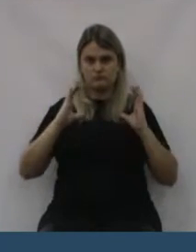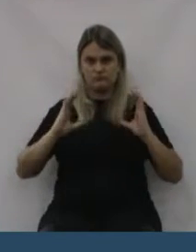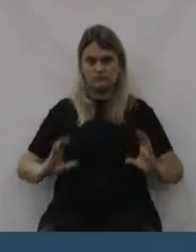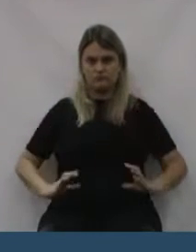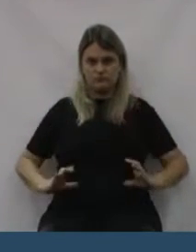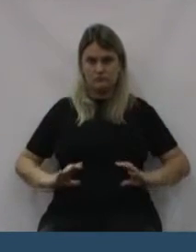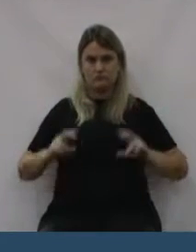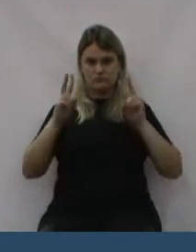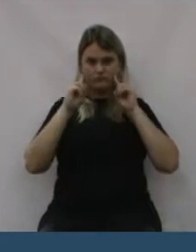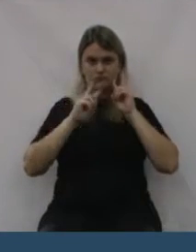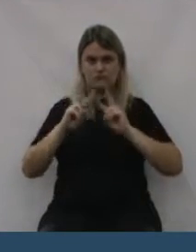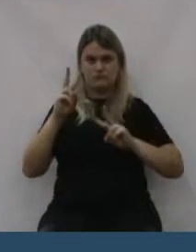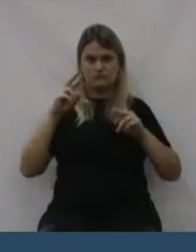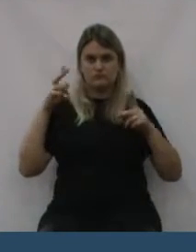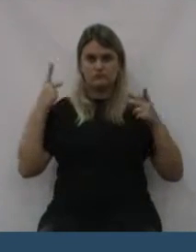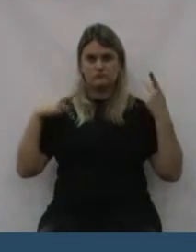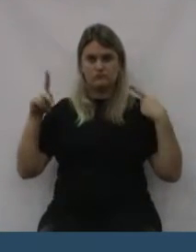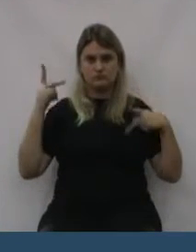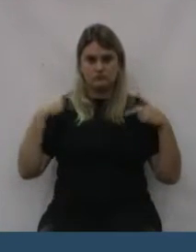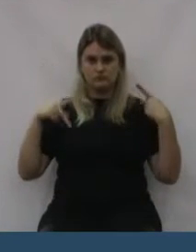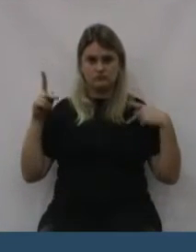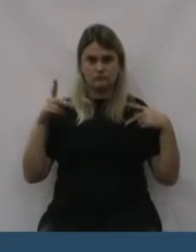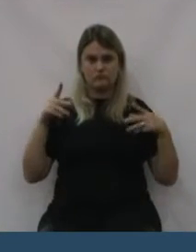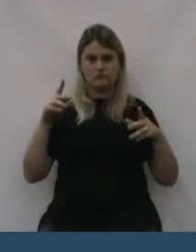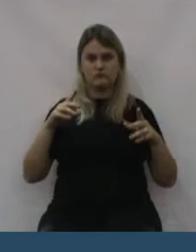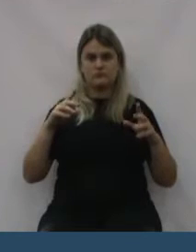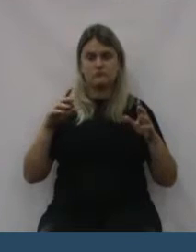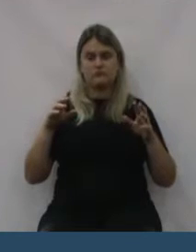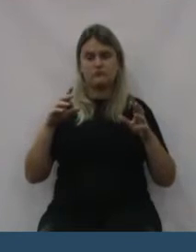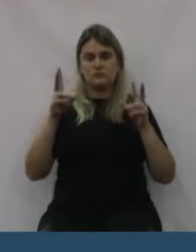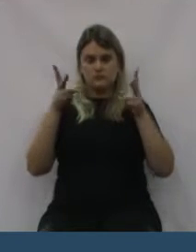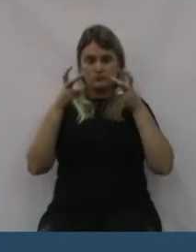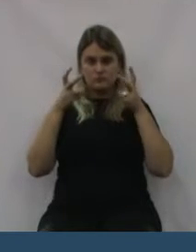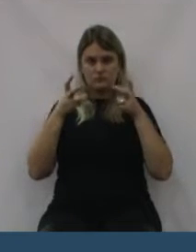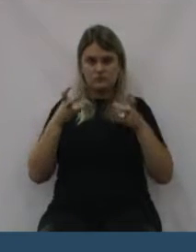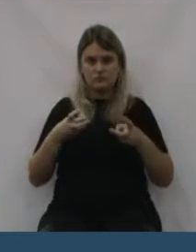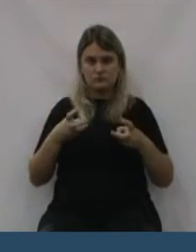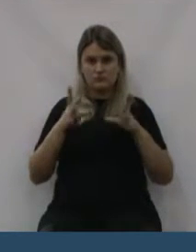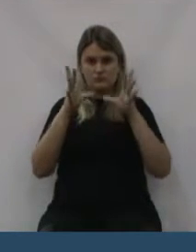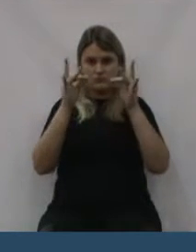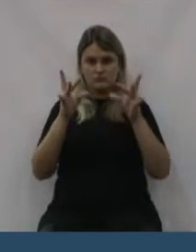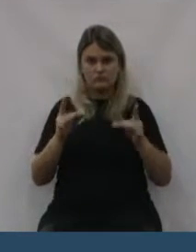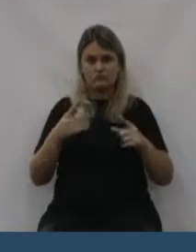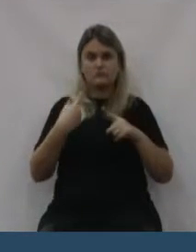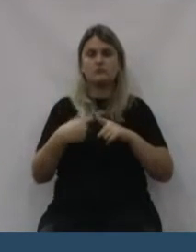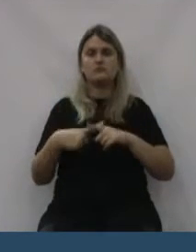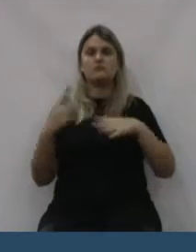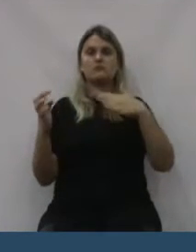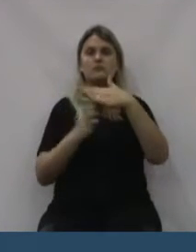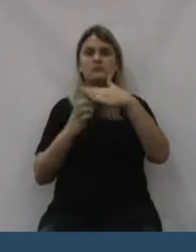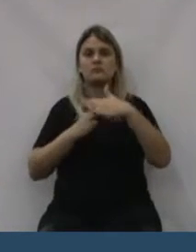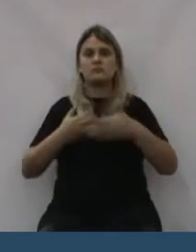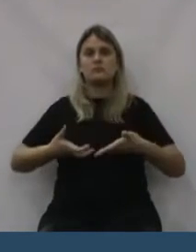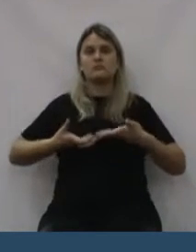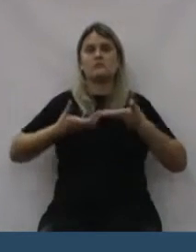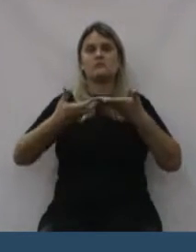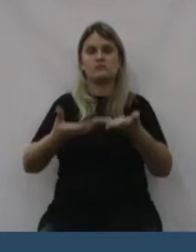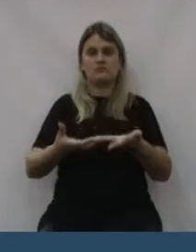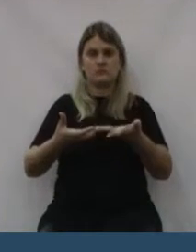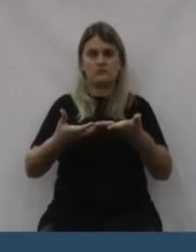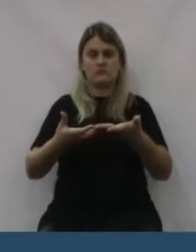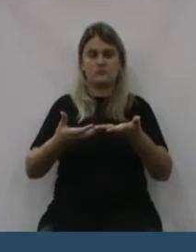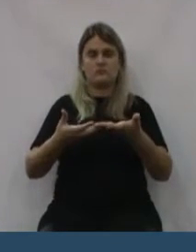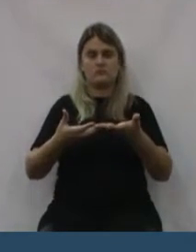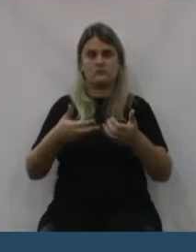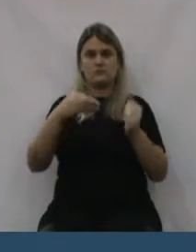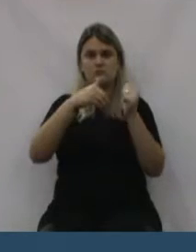Já entrei diversas vezes neste assunto. Eu não posso entender, como qualquer